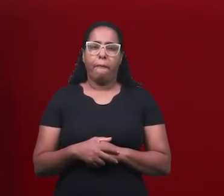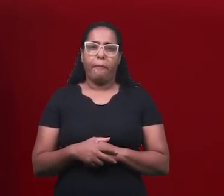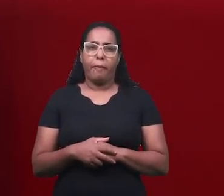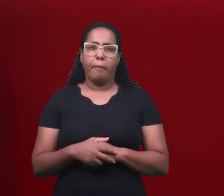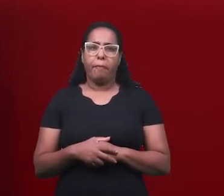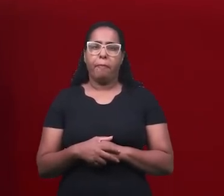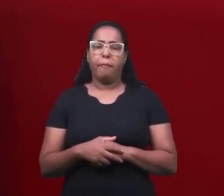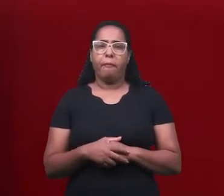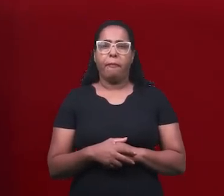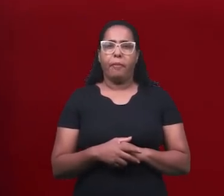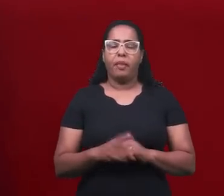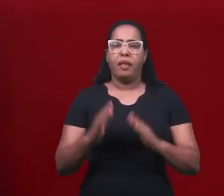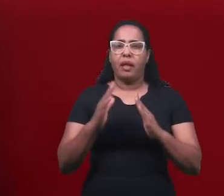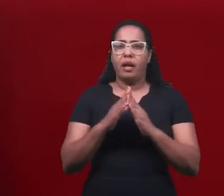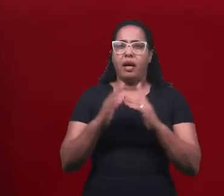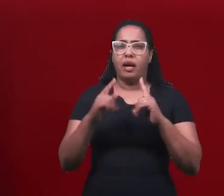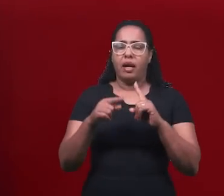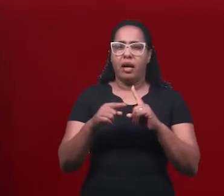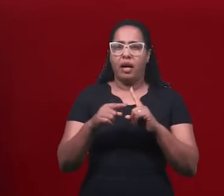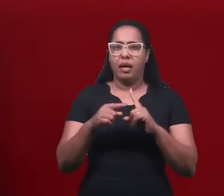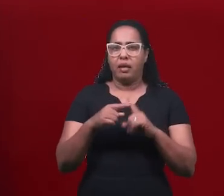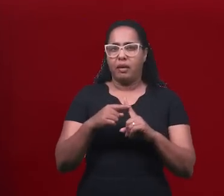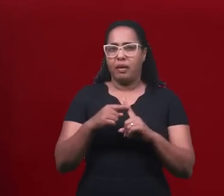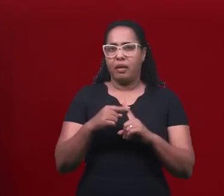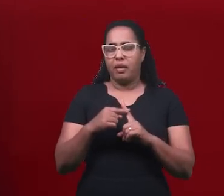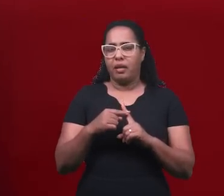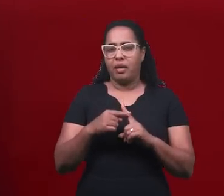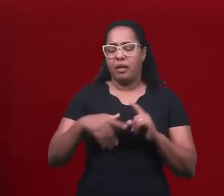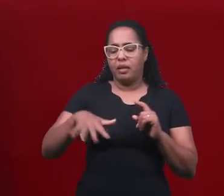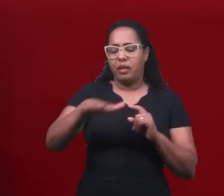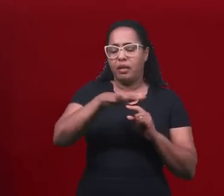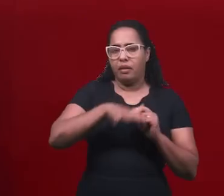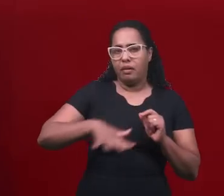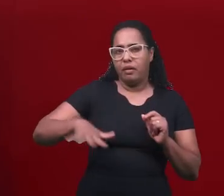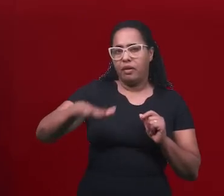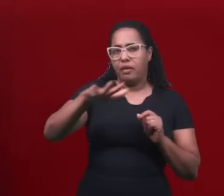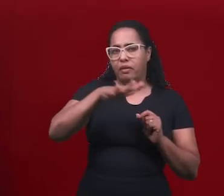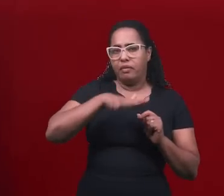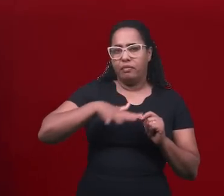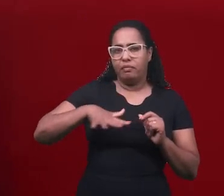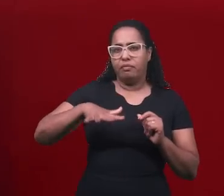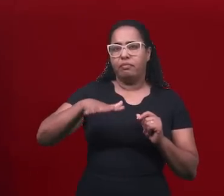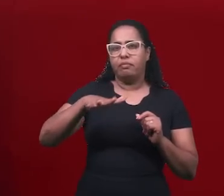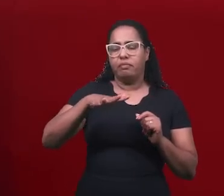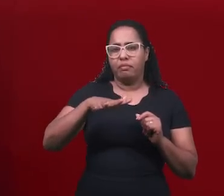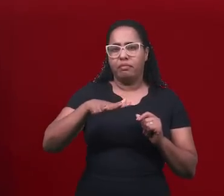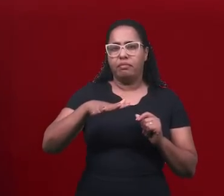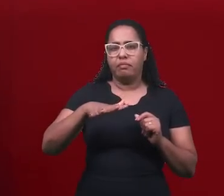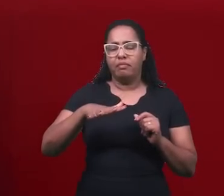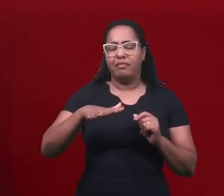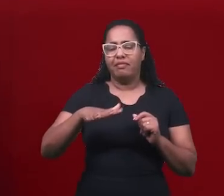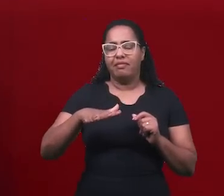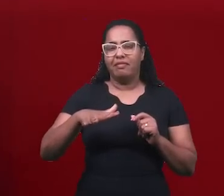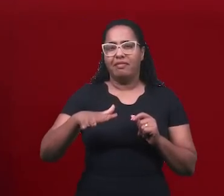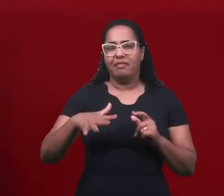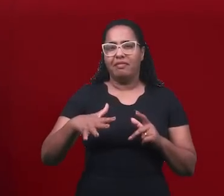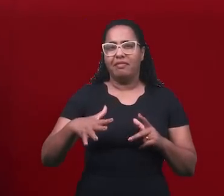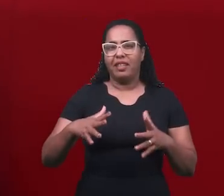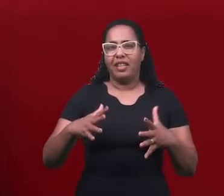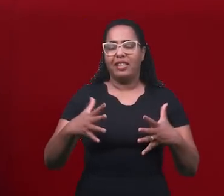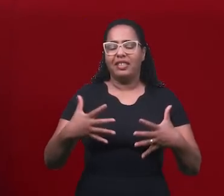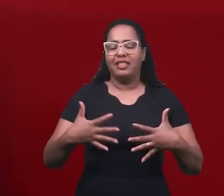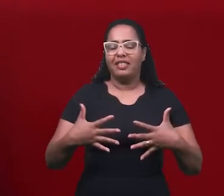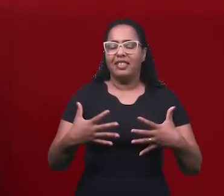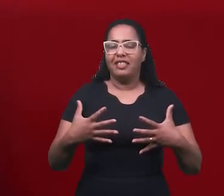assim, a igreja acaba por ser esse ambiente mais